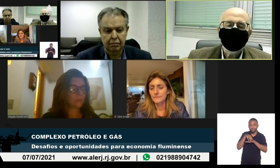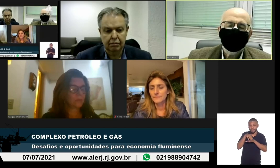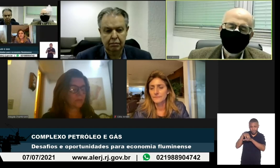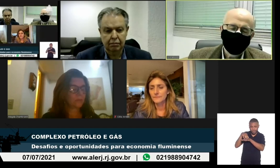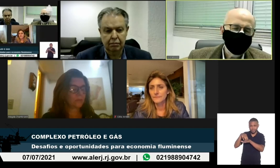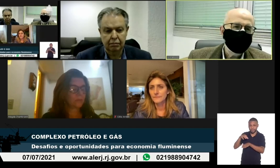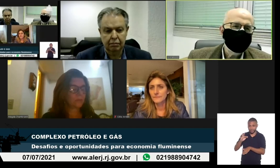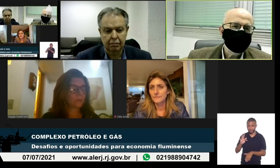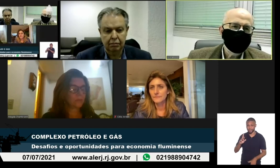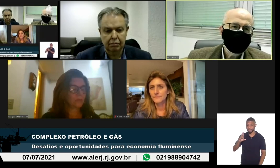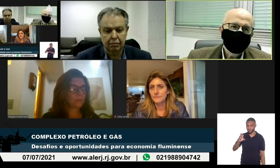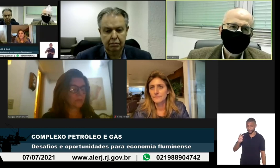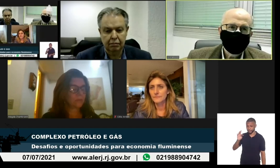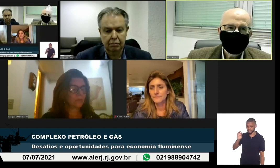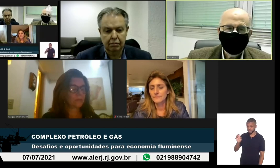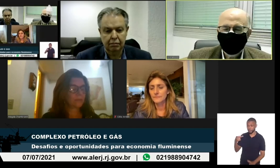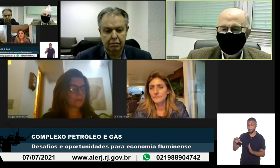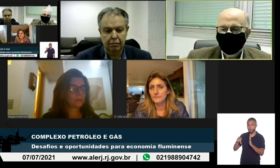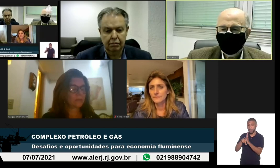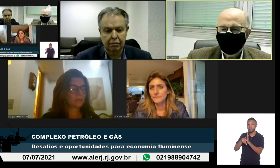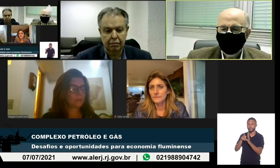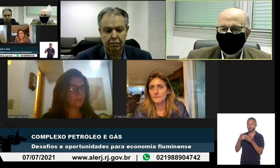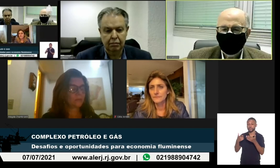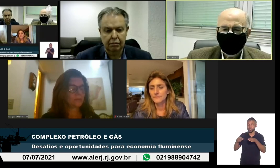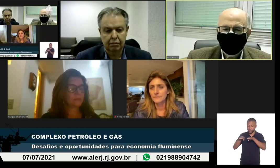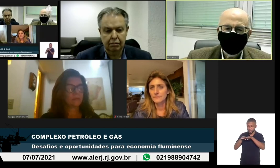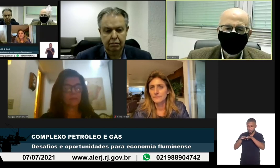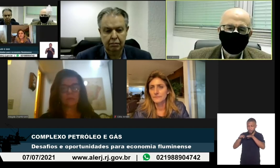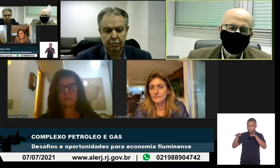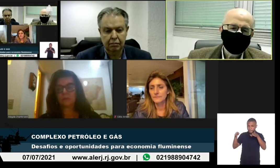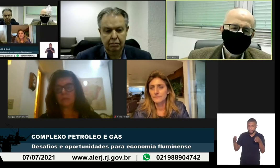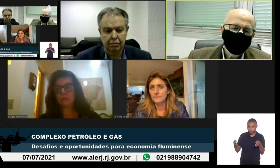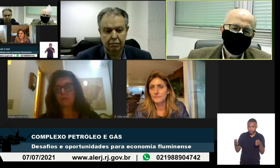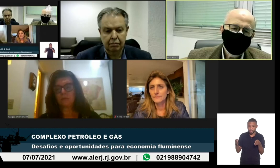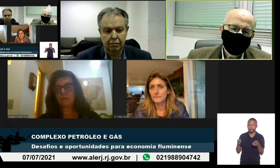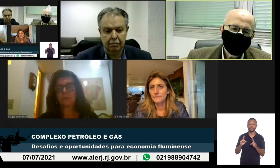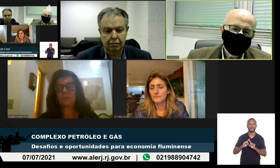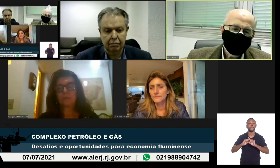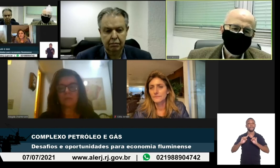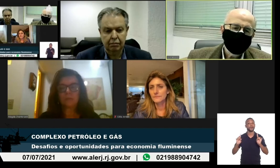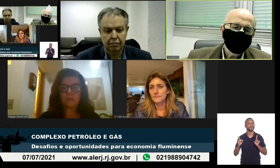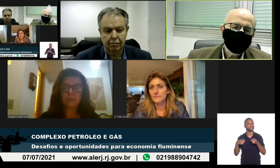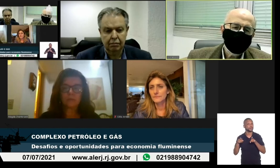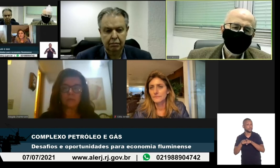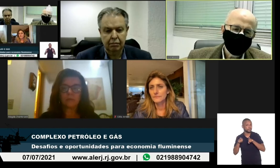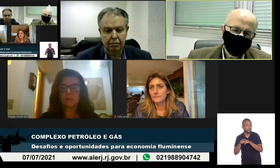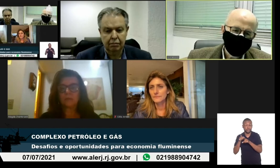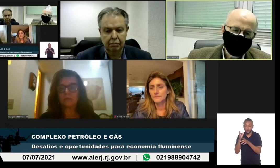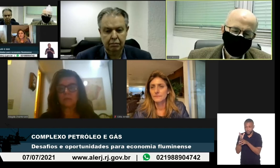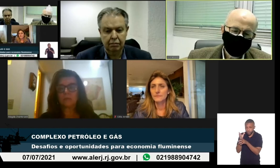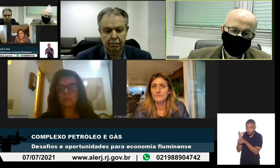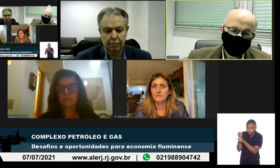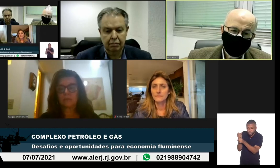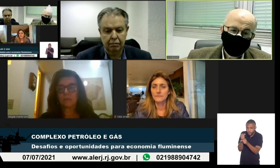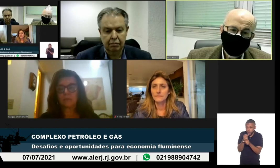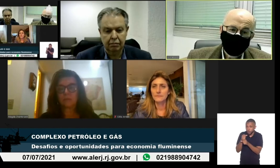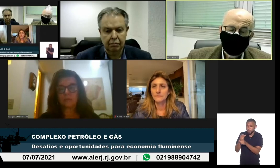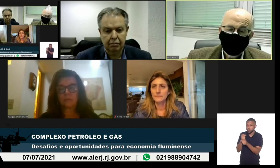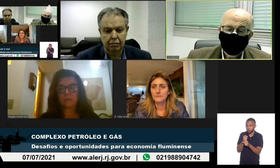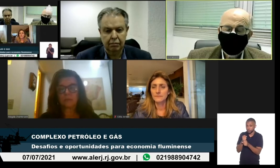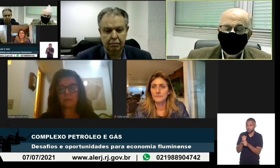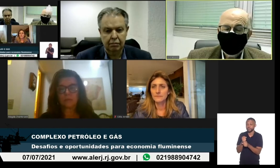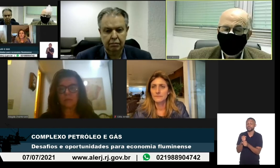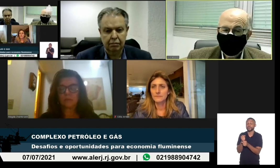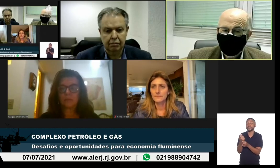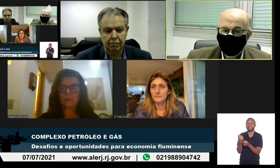de plataformas, mas também em função dos cálculos das depreciações